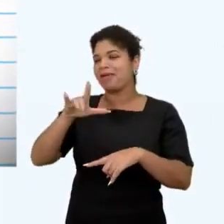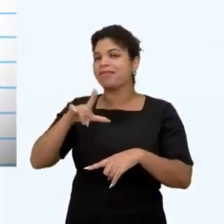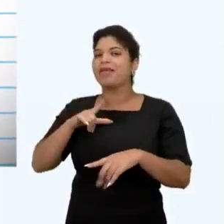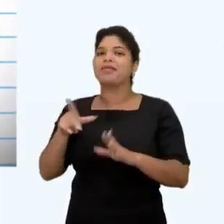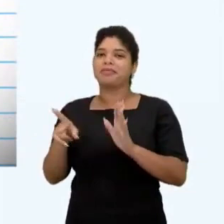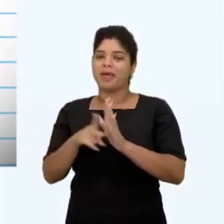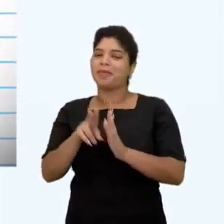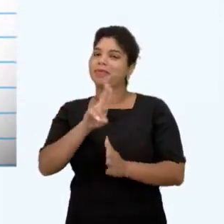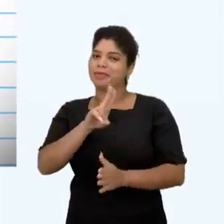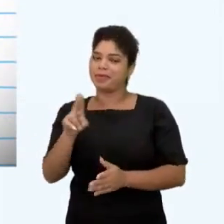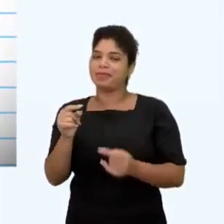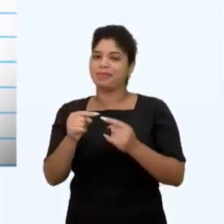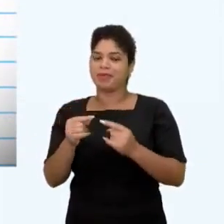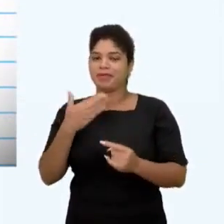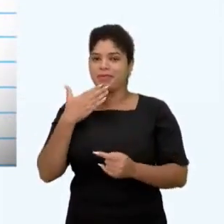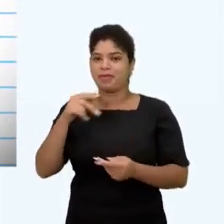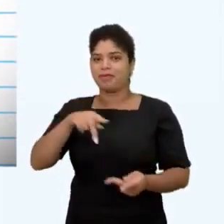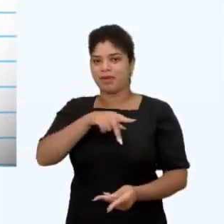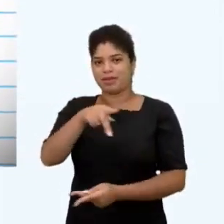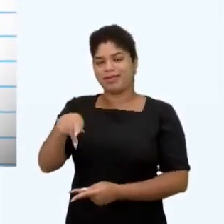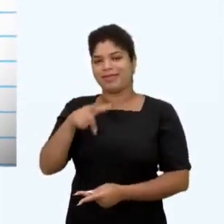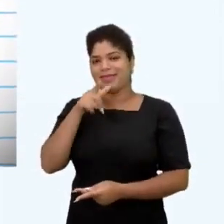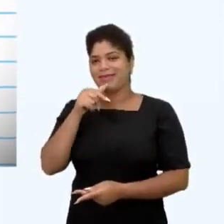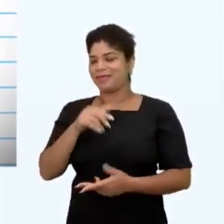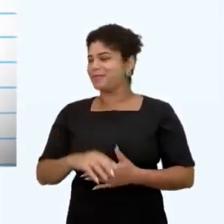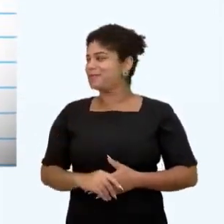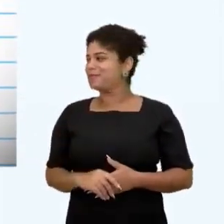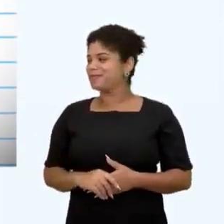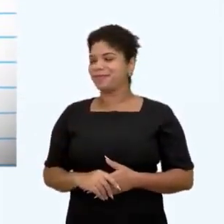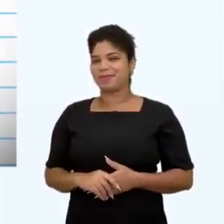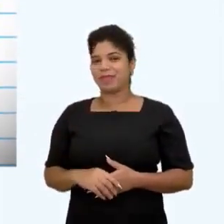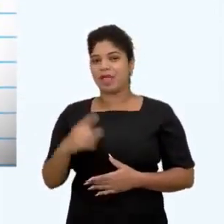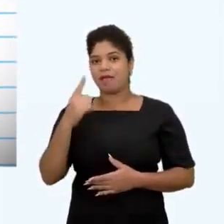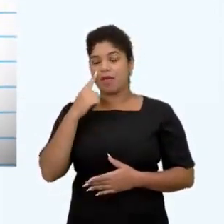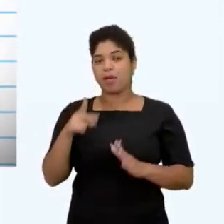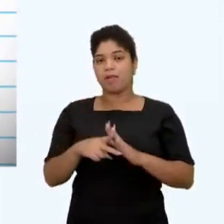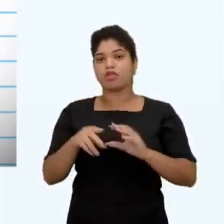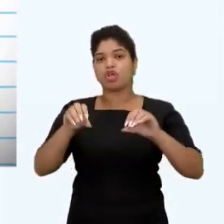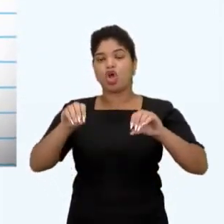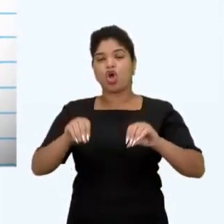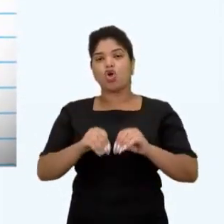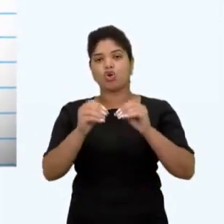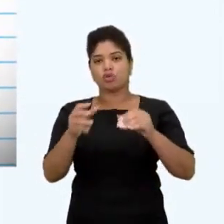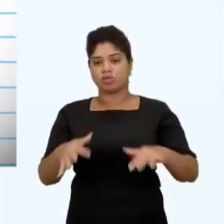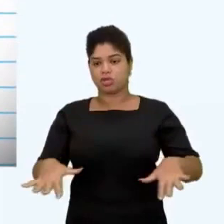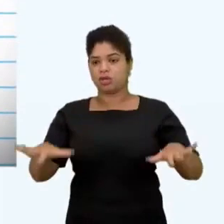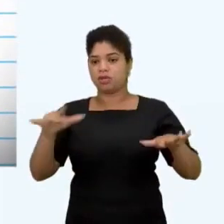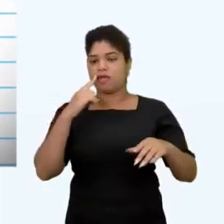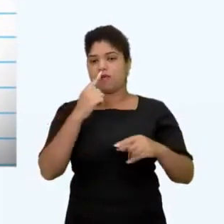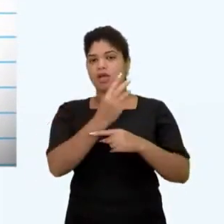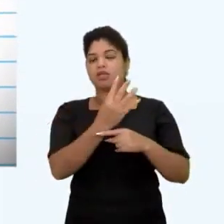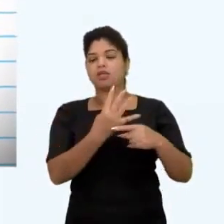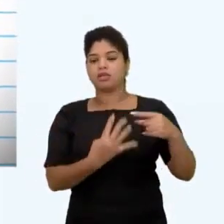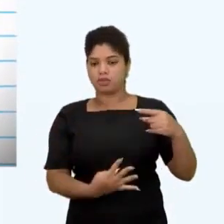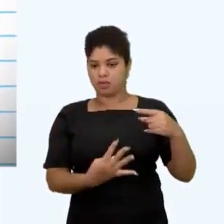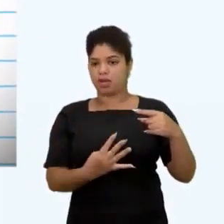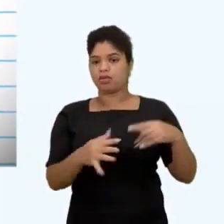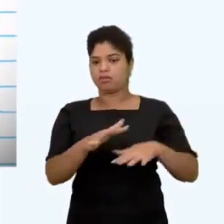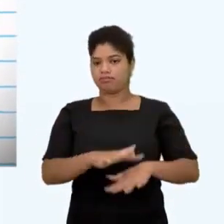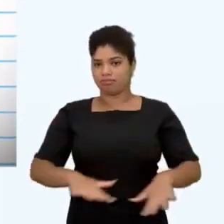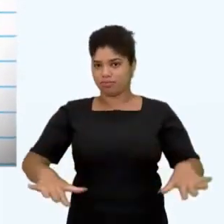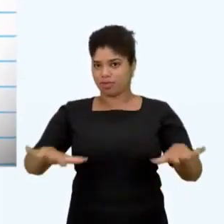Água, tanto pela sua dimensão quanto importância. Afinal, os oceanos cobrem 3/4 da superfície terrestre,